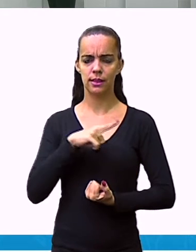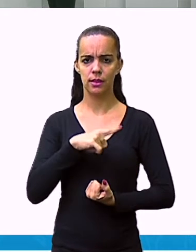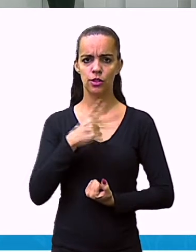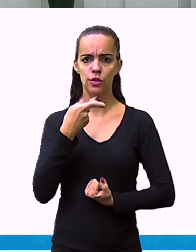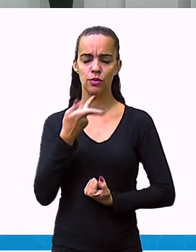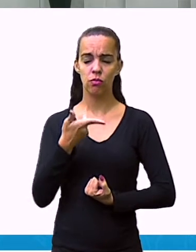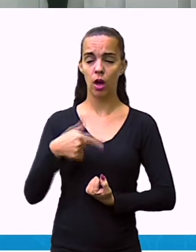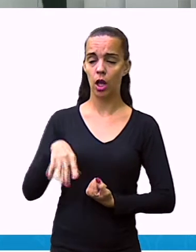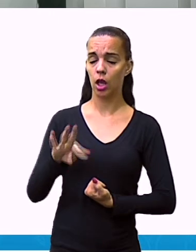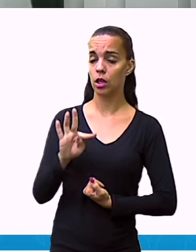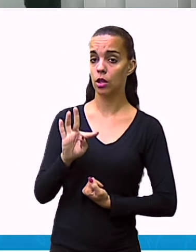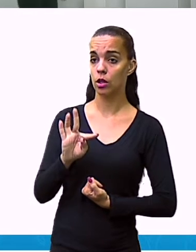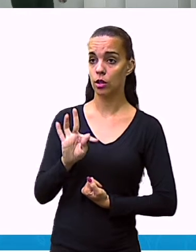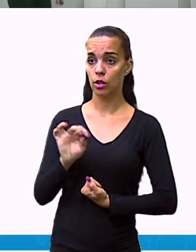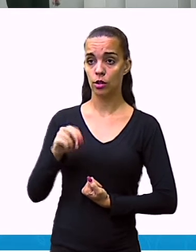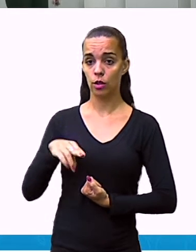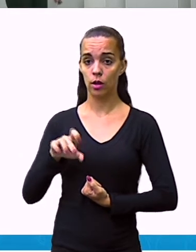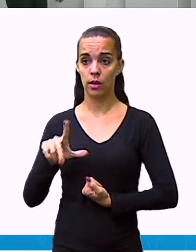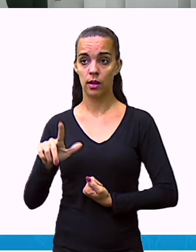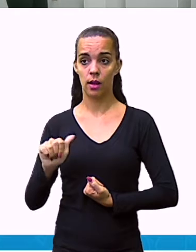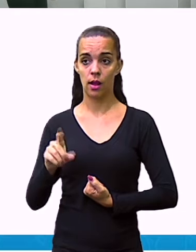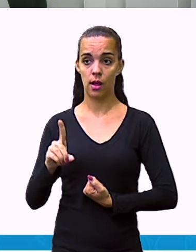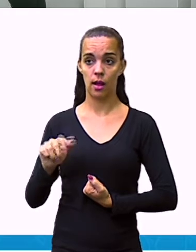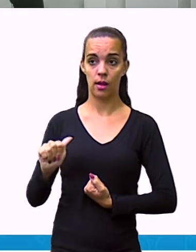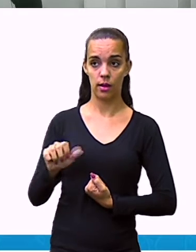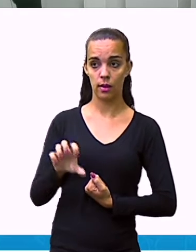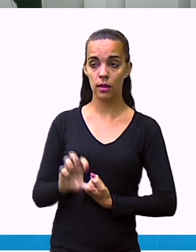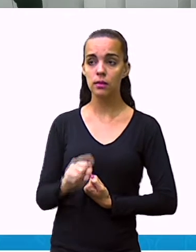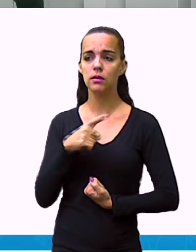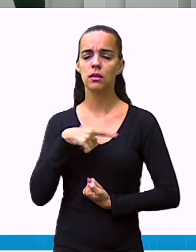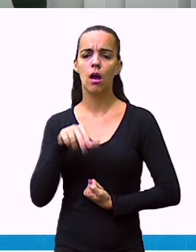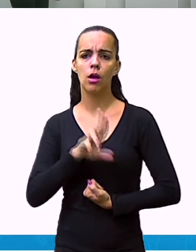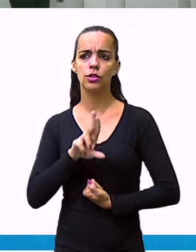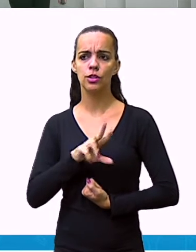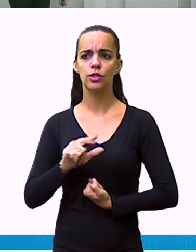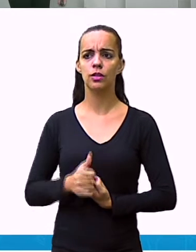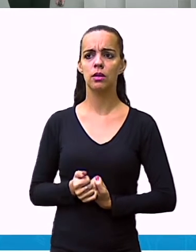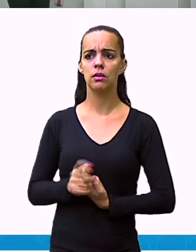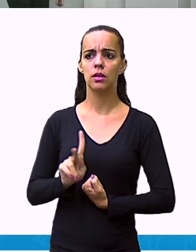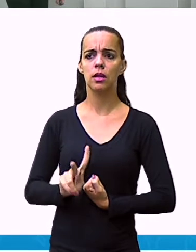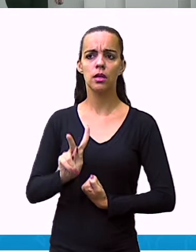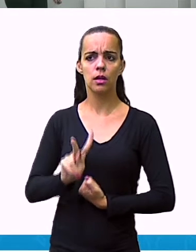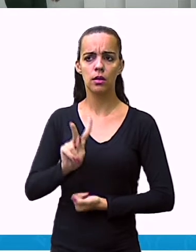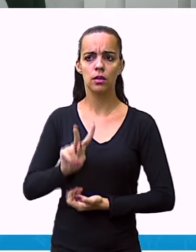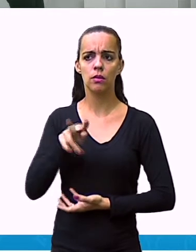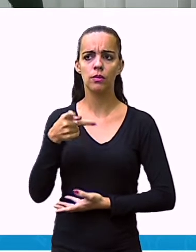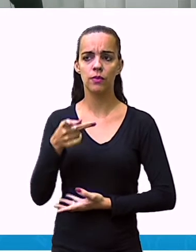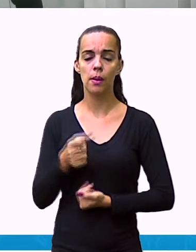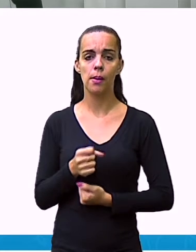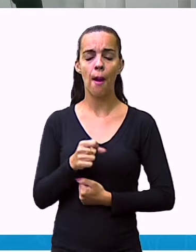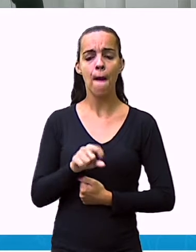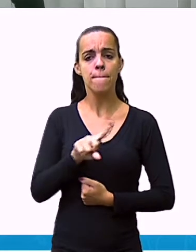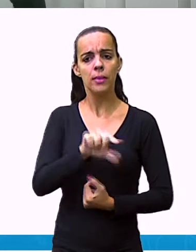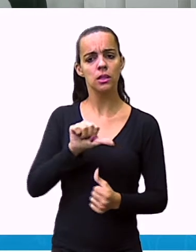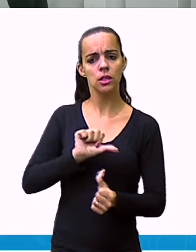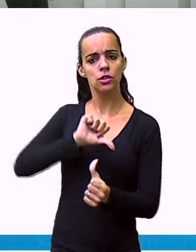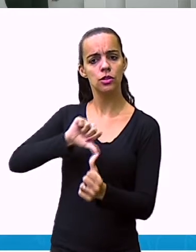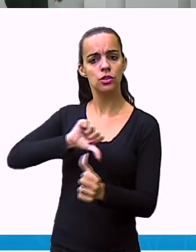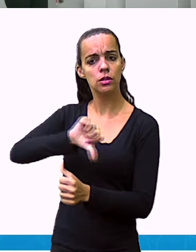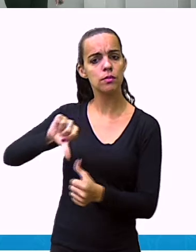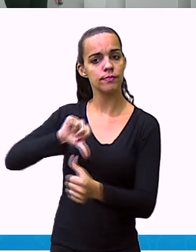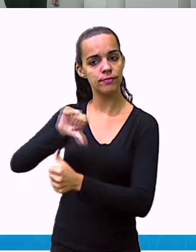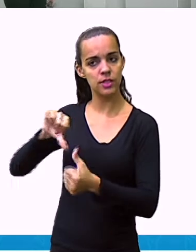falou lá em quinhentos quilogramas aí o outro rapaz falou assim o equivale a meia